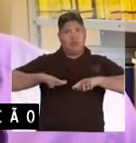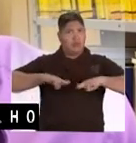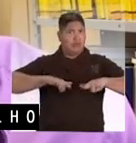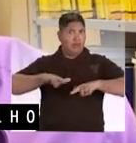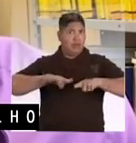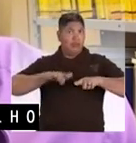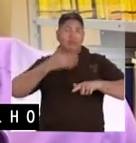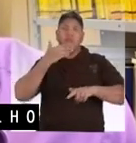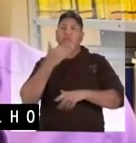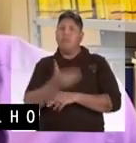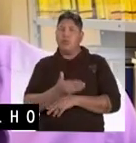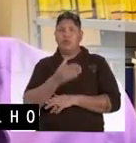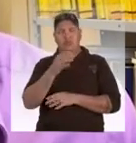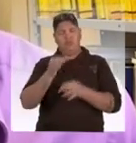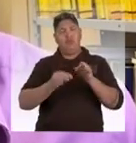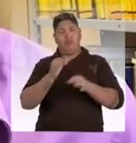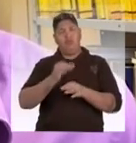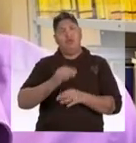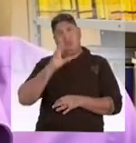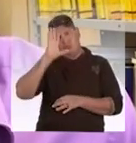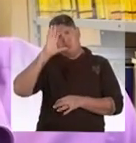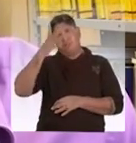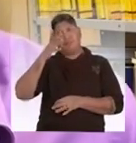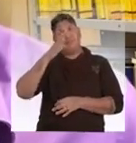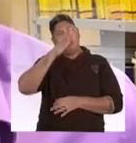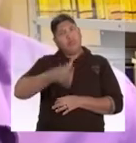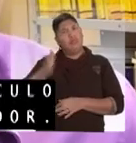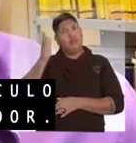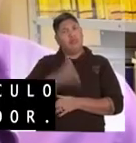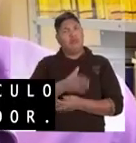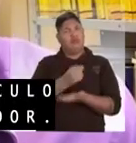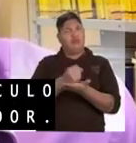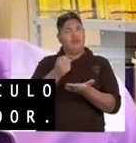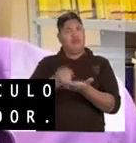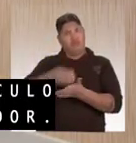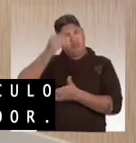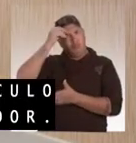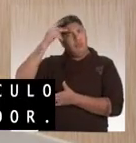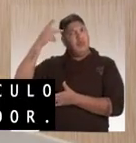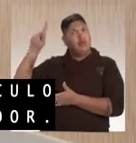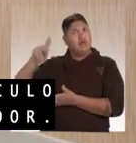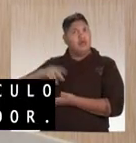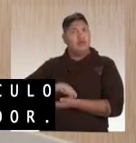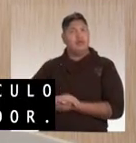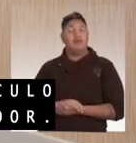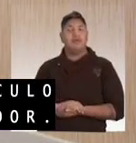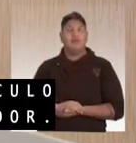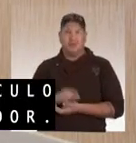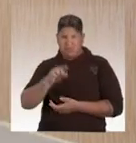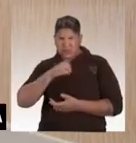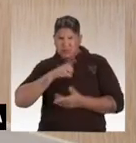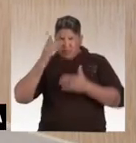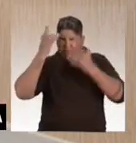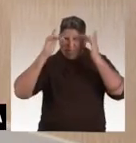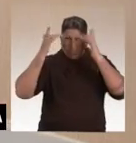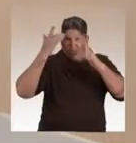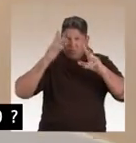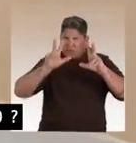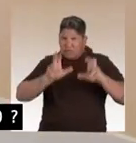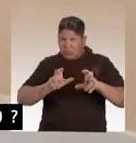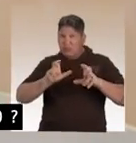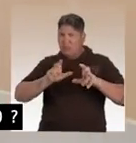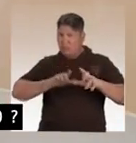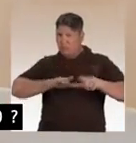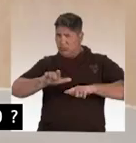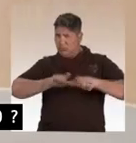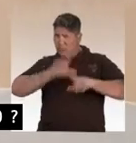na Justiça do Trabalho, pedindo que o juiz declare o rompimento do vínculo por culpa do empregador. E você, tem alguma